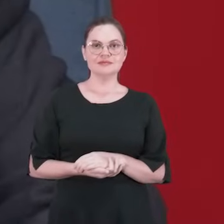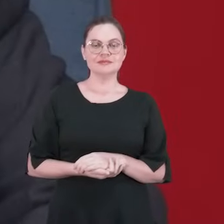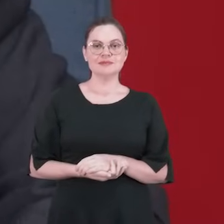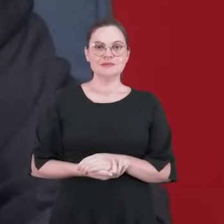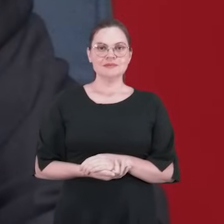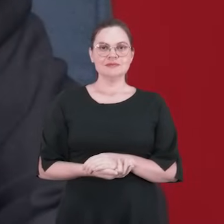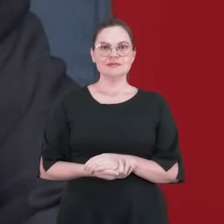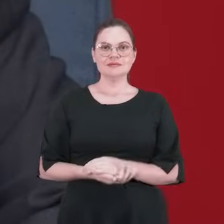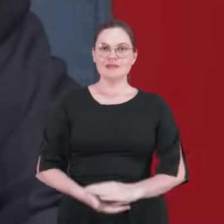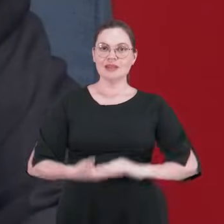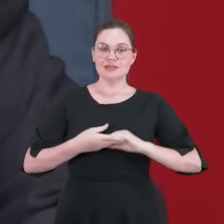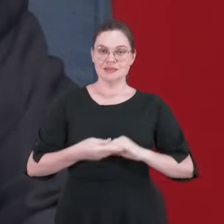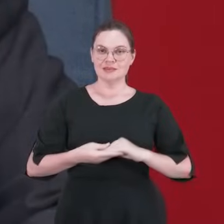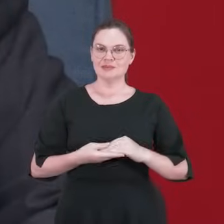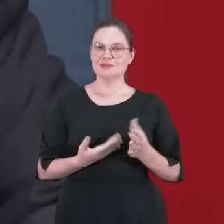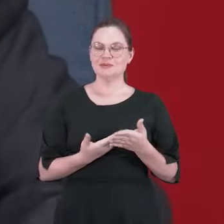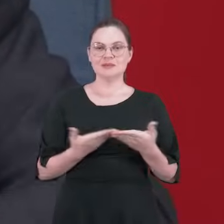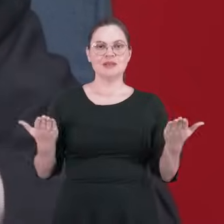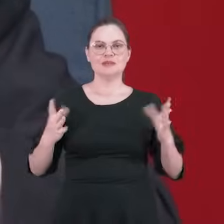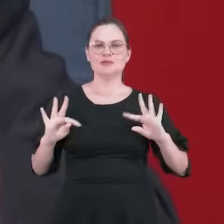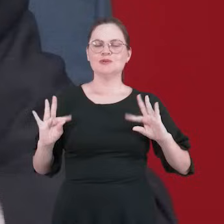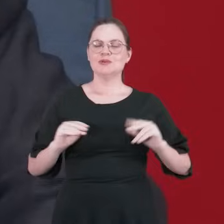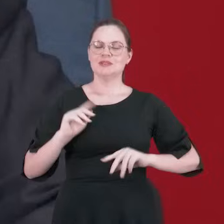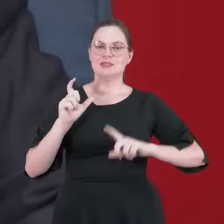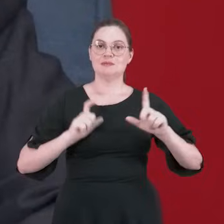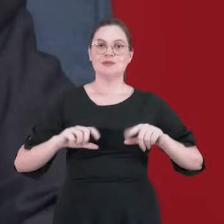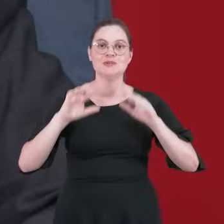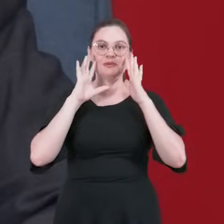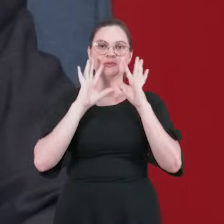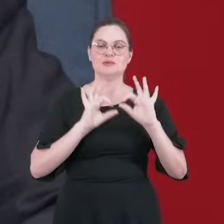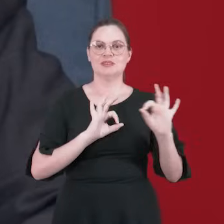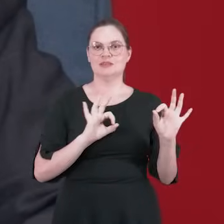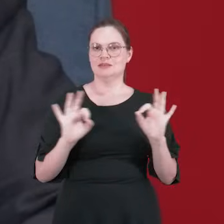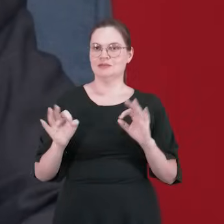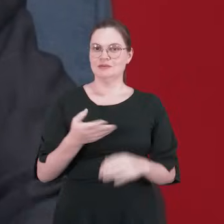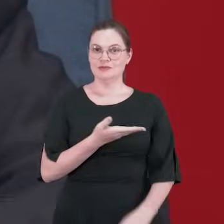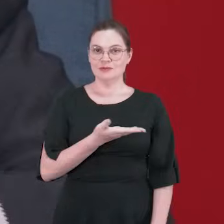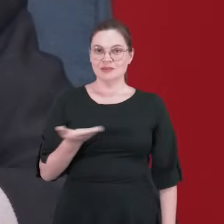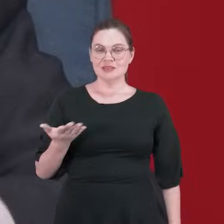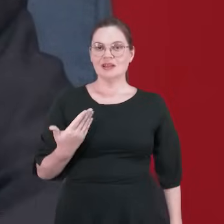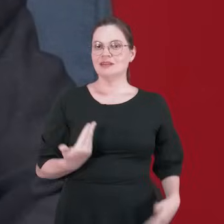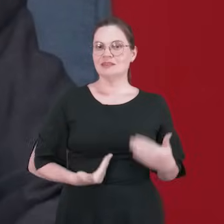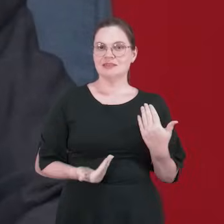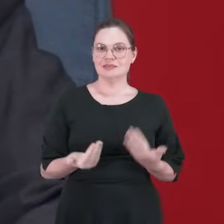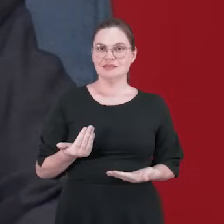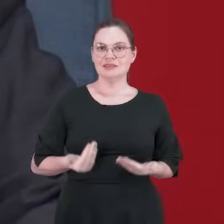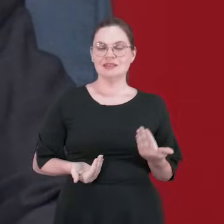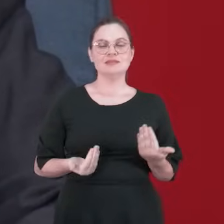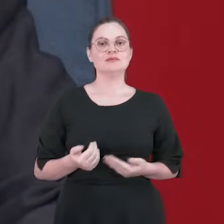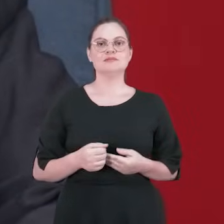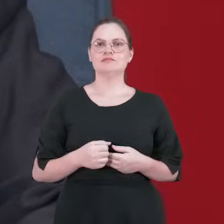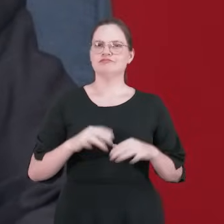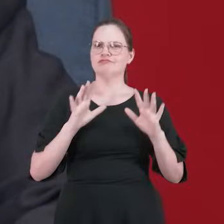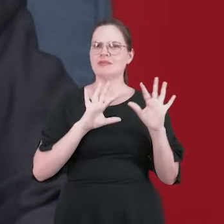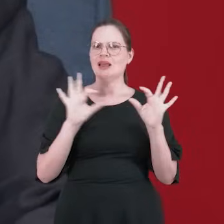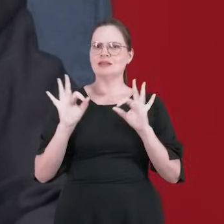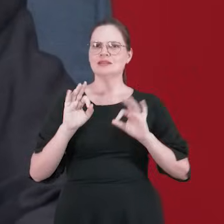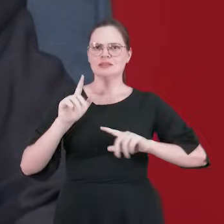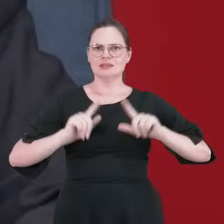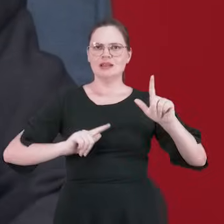Eu quero saudar a todos os nossos irmãos, aqueles que nos veem pelos canais abertos de TV,